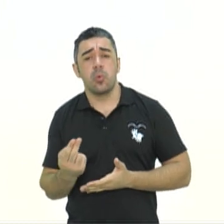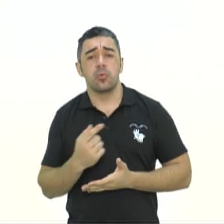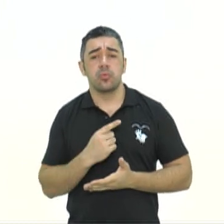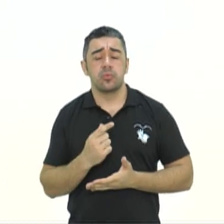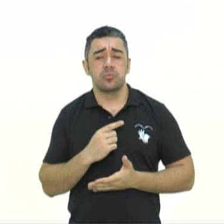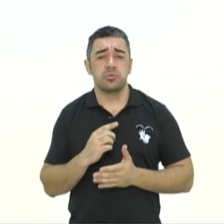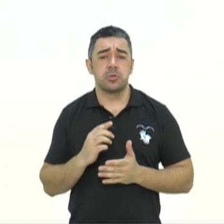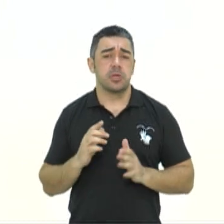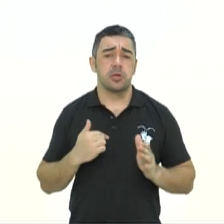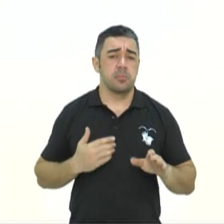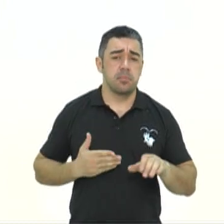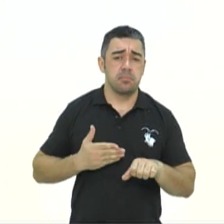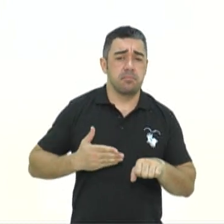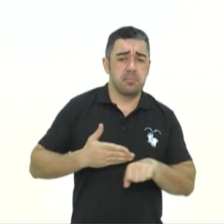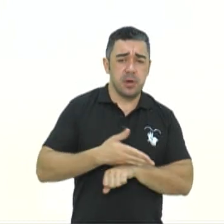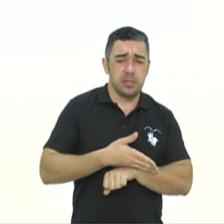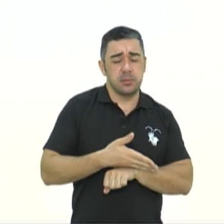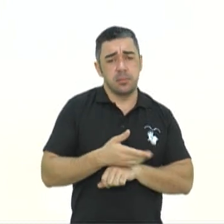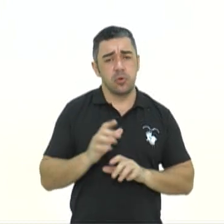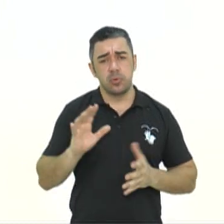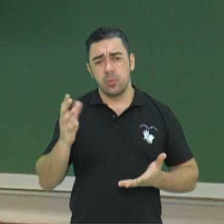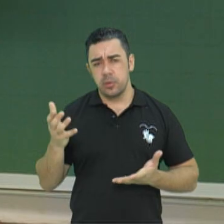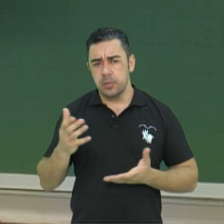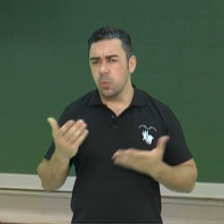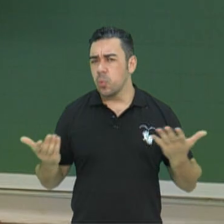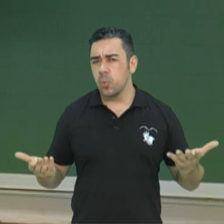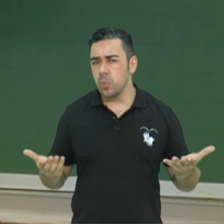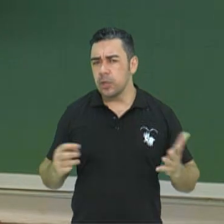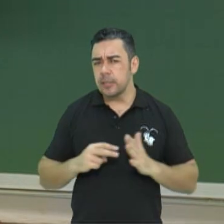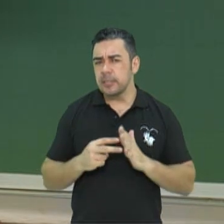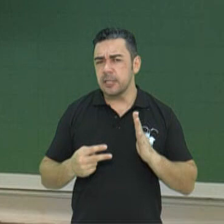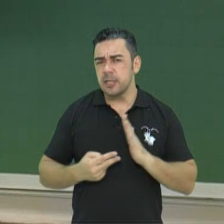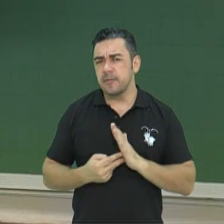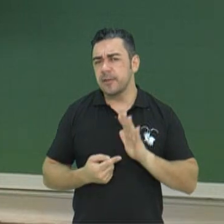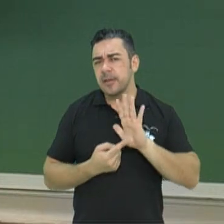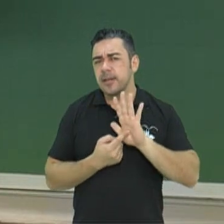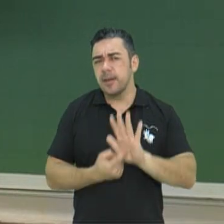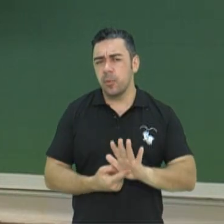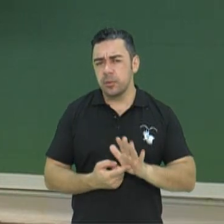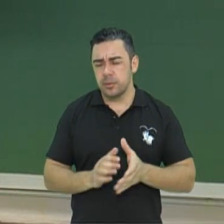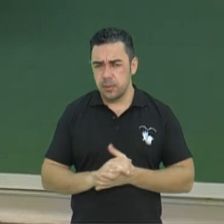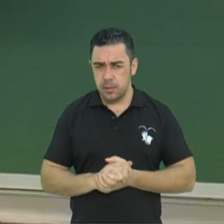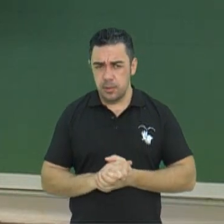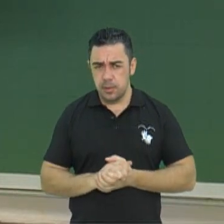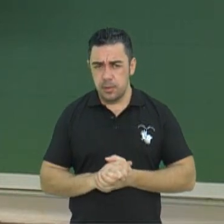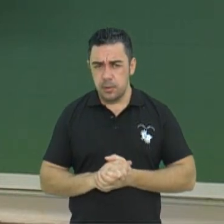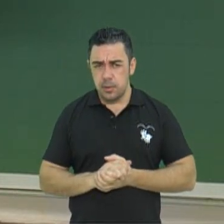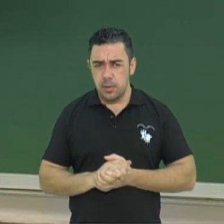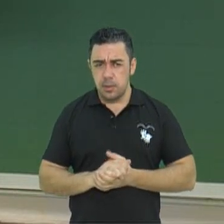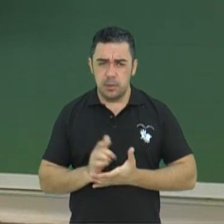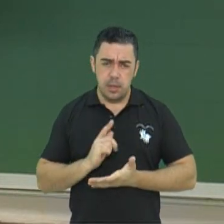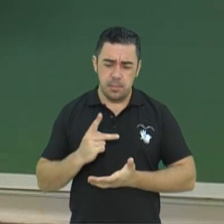em relação ao fato ocorrido. O que será, pessoal, que ela está mostrando? Será que há uma parcialidade ou